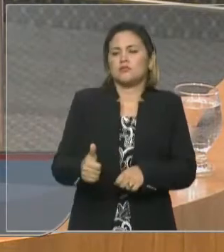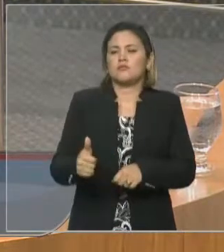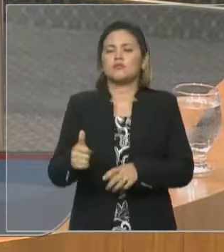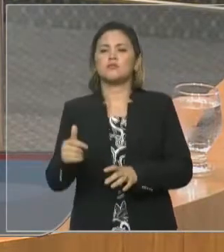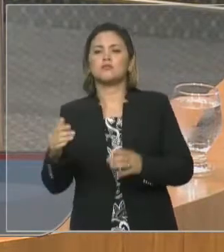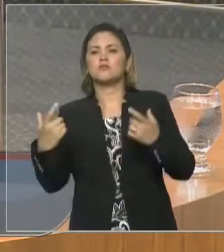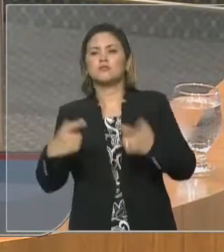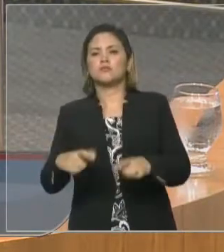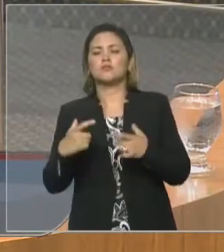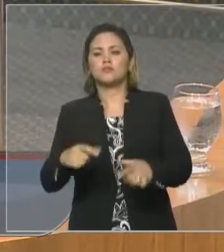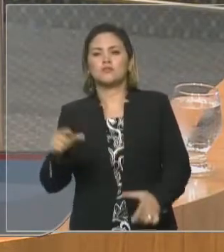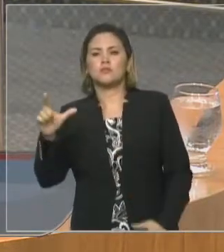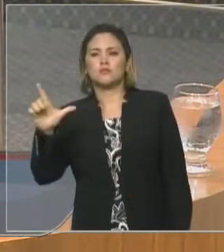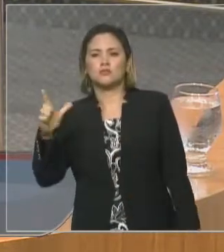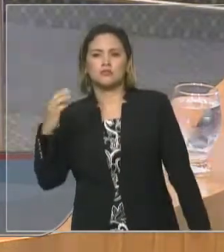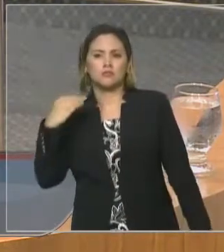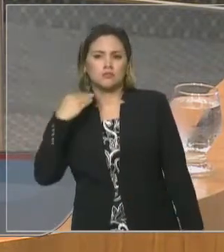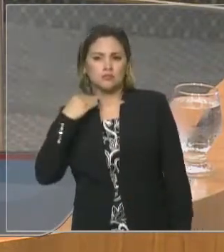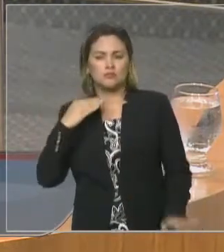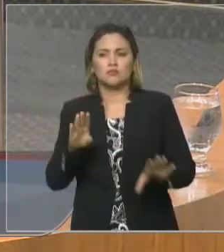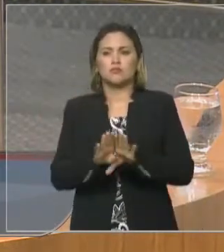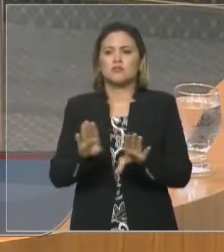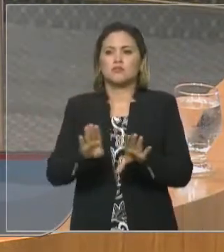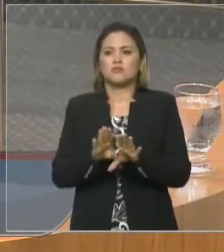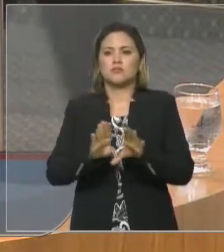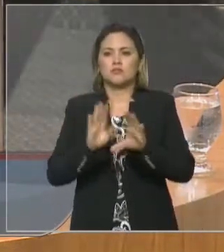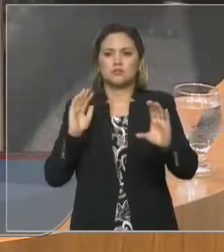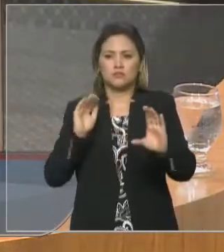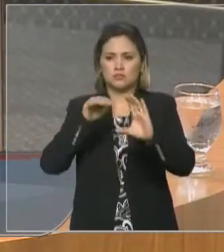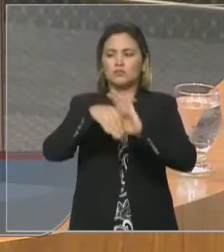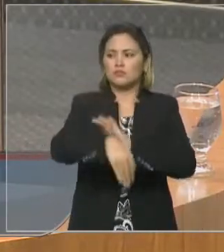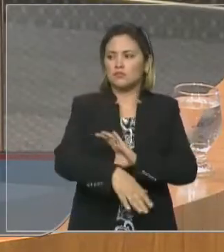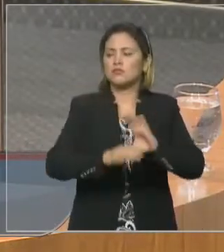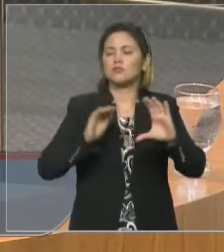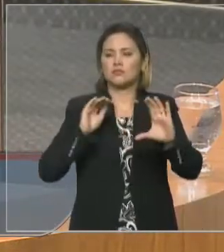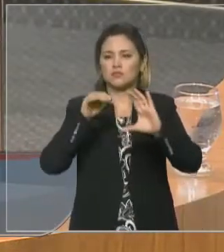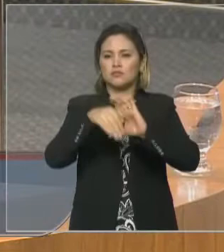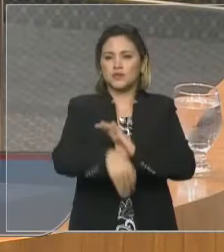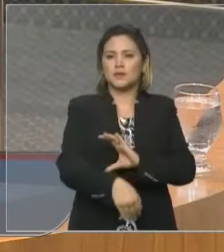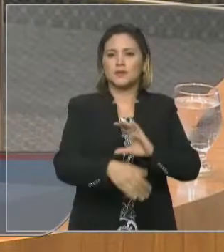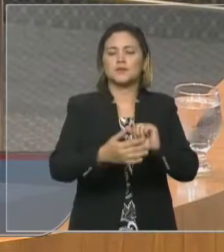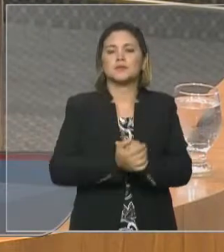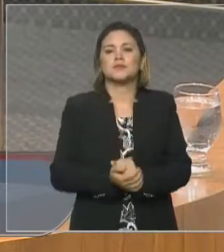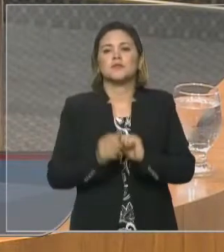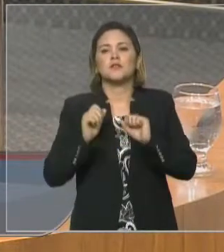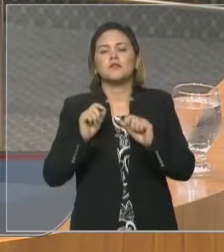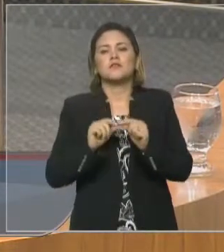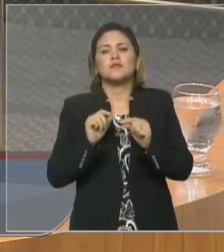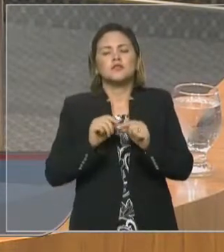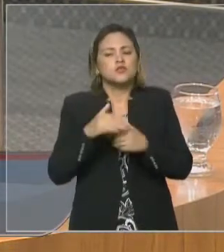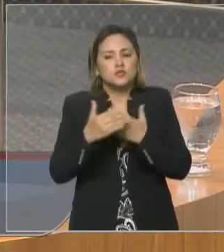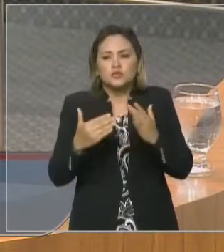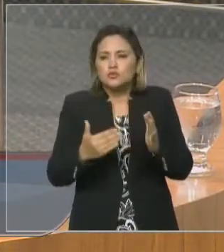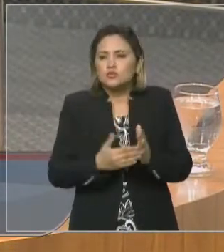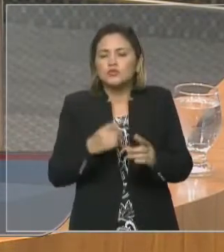que a secretária Flávia Alexandrina vem atendendo e vai fazer o possível para que essas intervenções possam ser feitas e